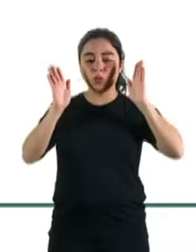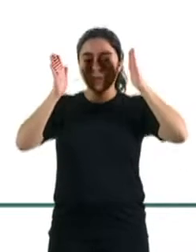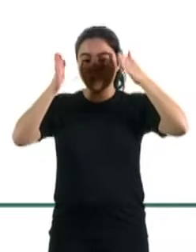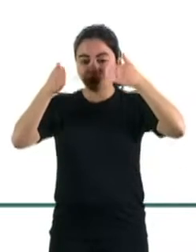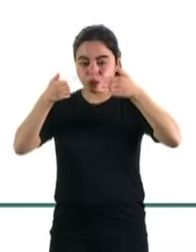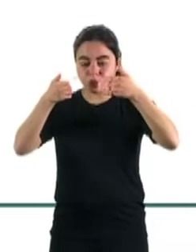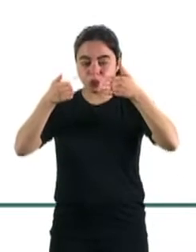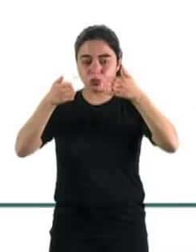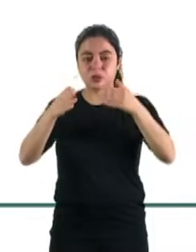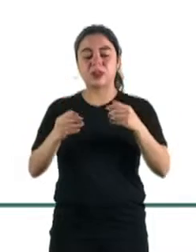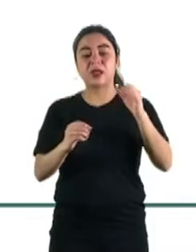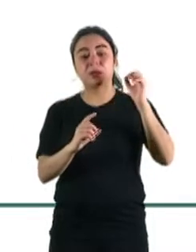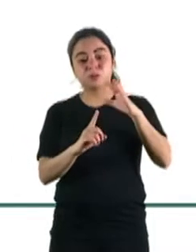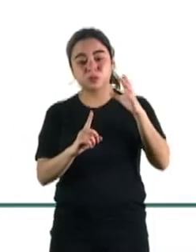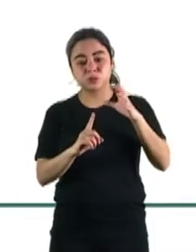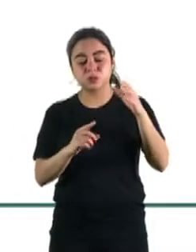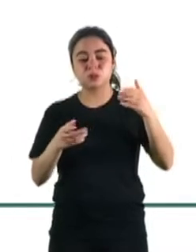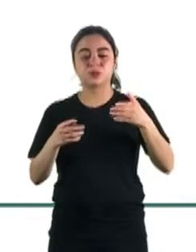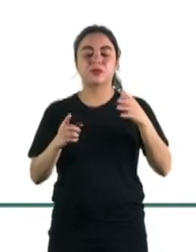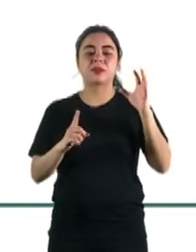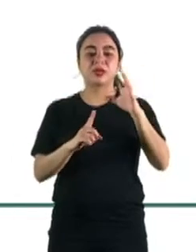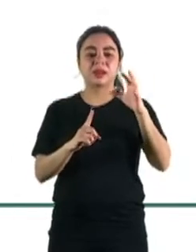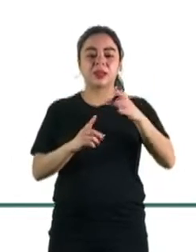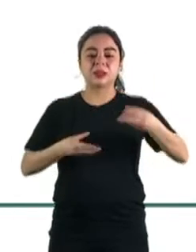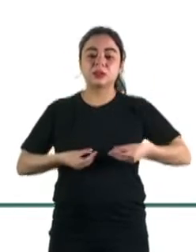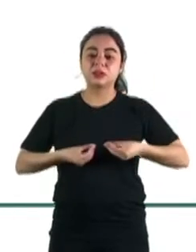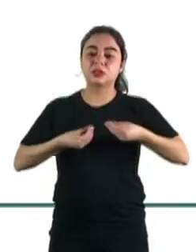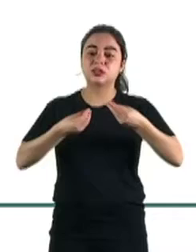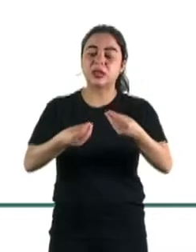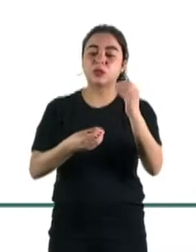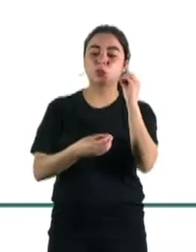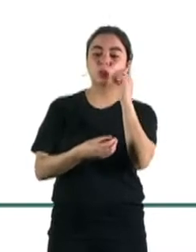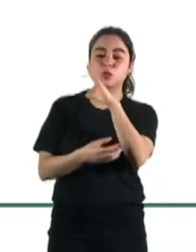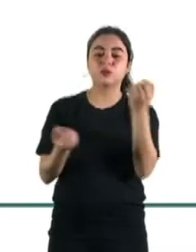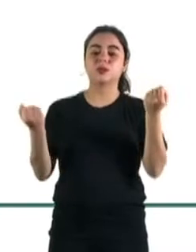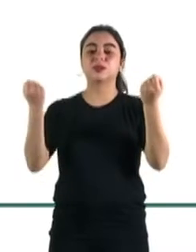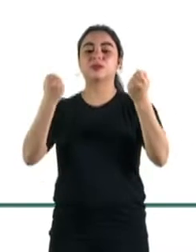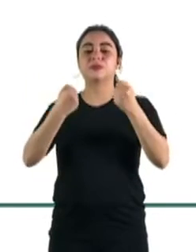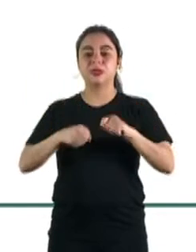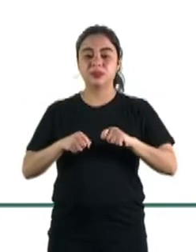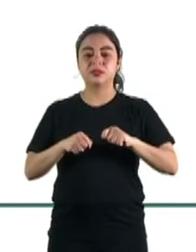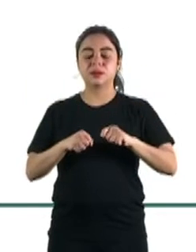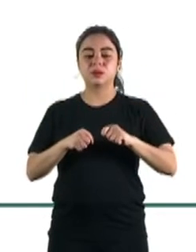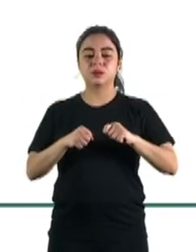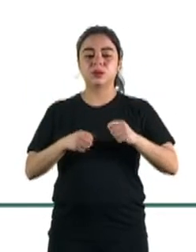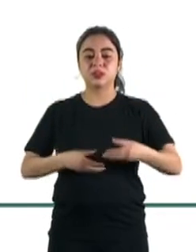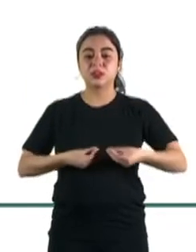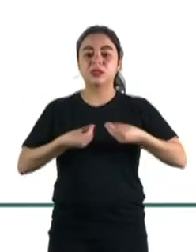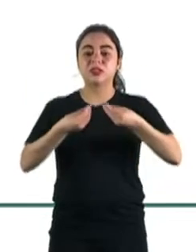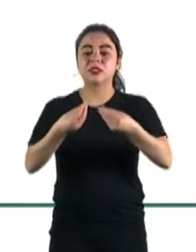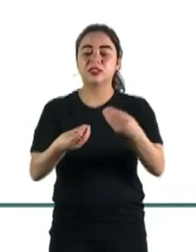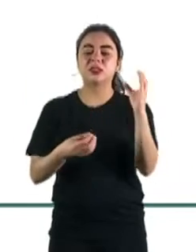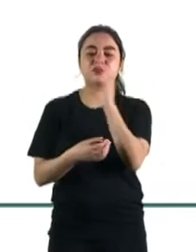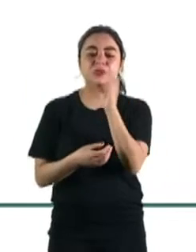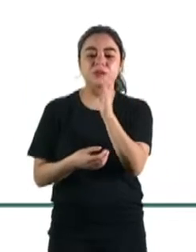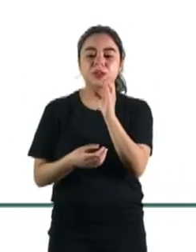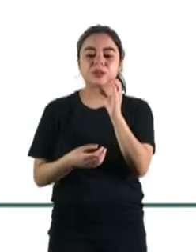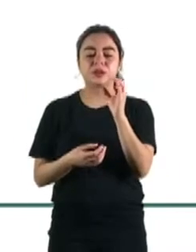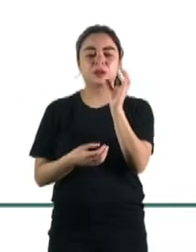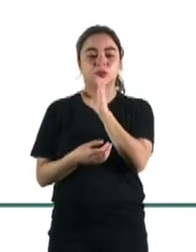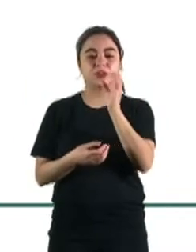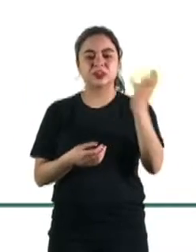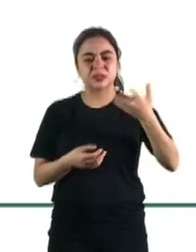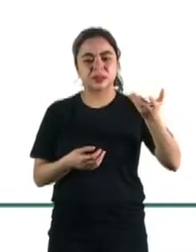este movimento te traz, essas novas capacitações, te traz velocidade, te traz